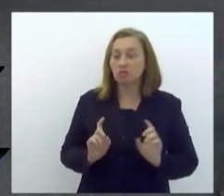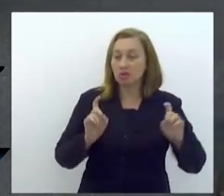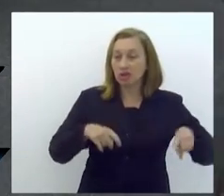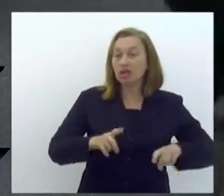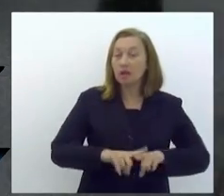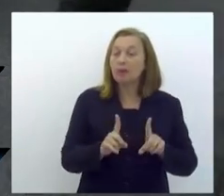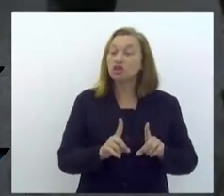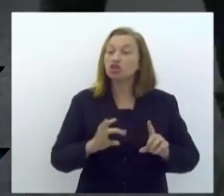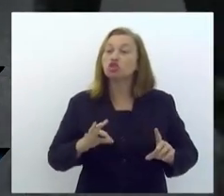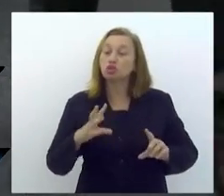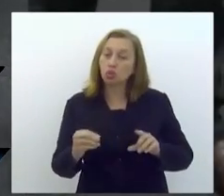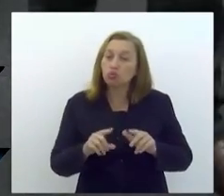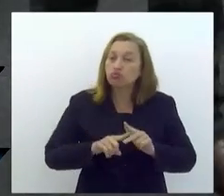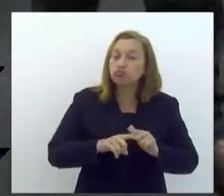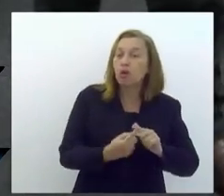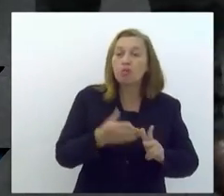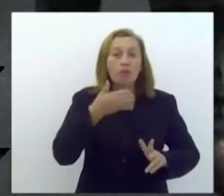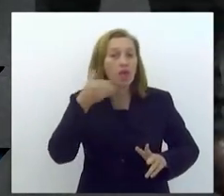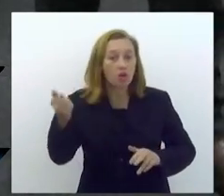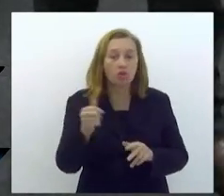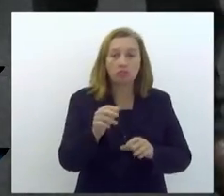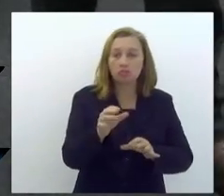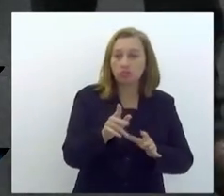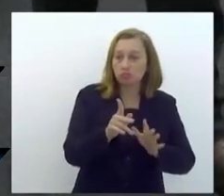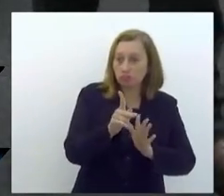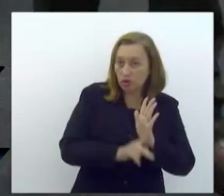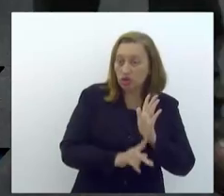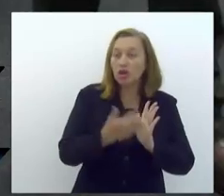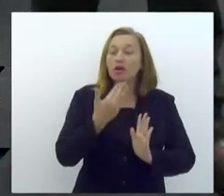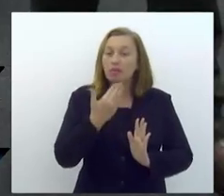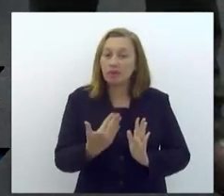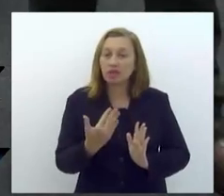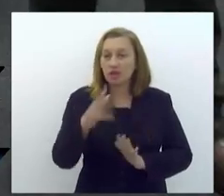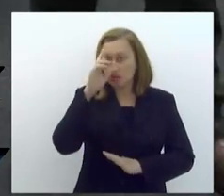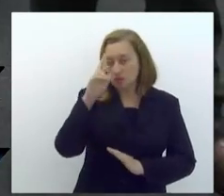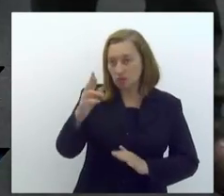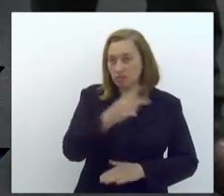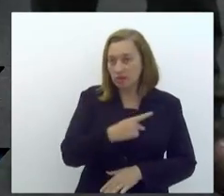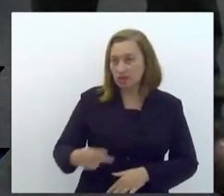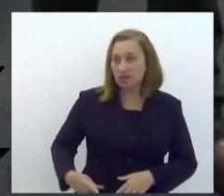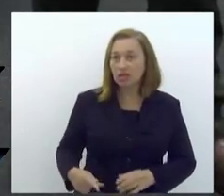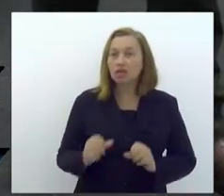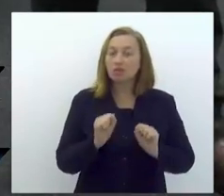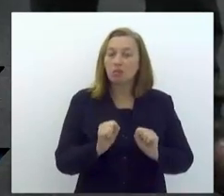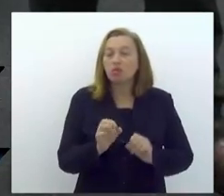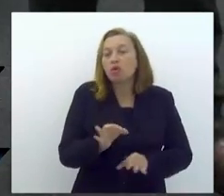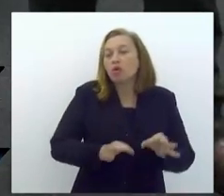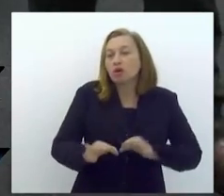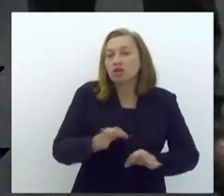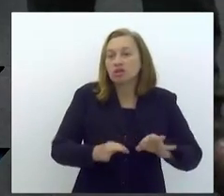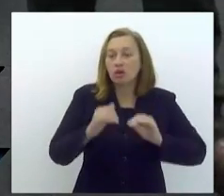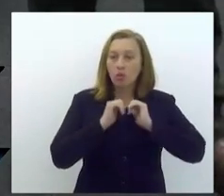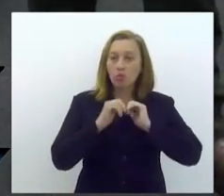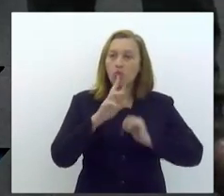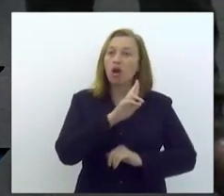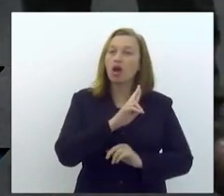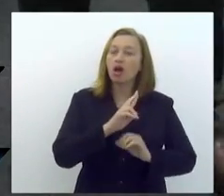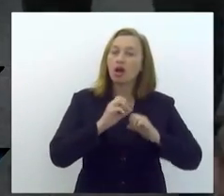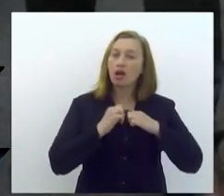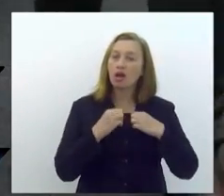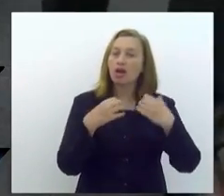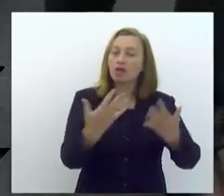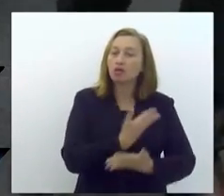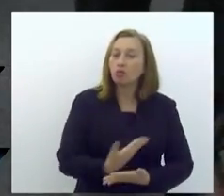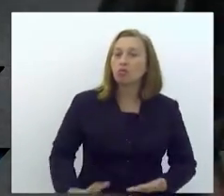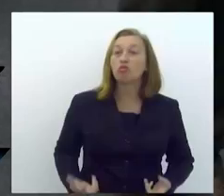sentido de aperfeiçoar e melhorar o projeto e aí queria pedir a vossa excelência também se a gente não organizava uma audiência pública com essa